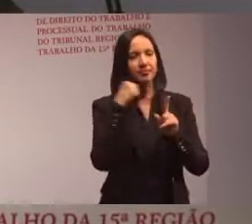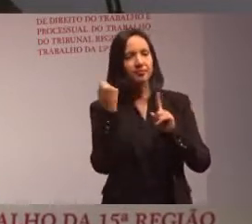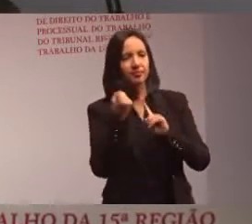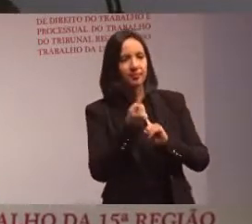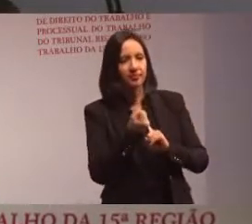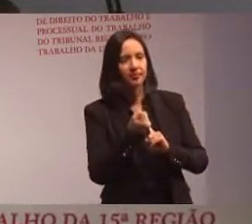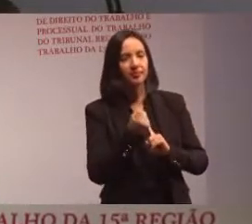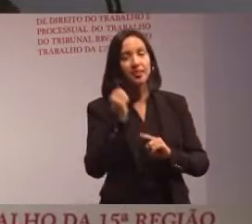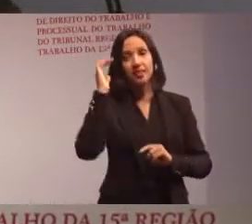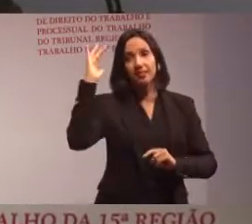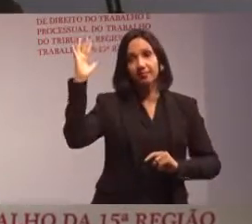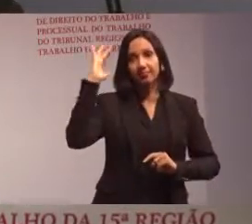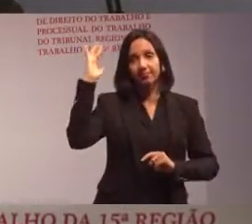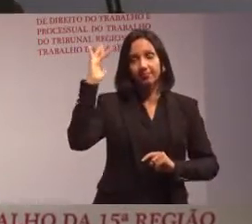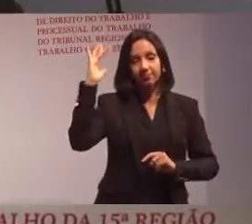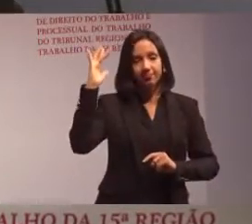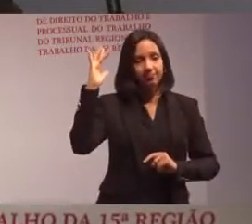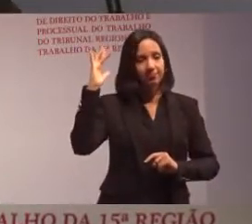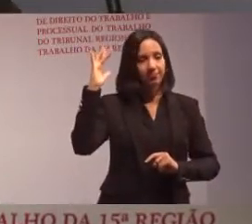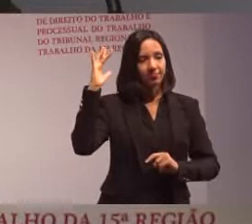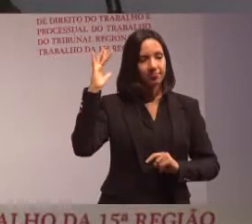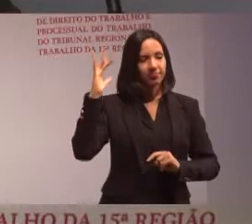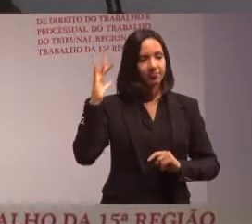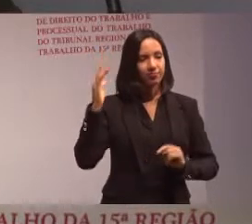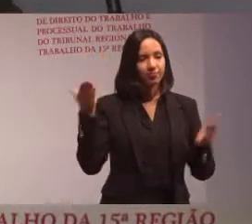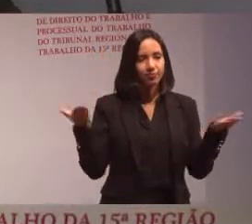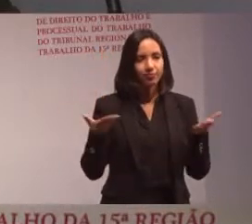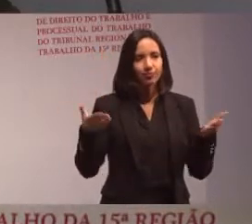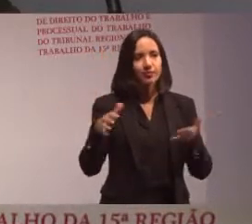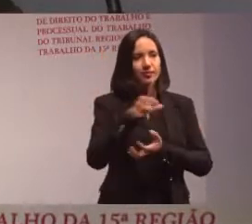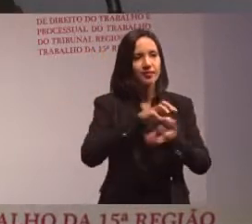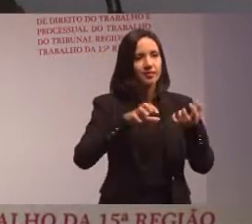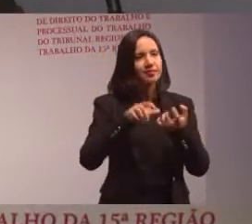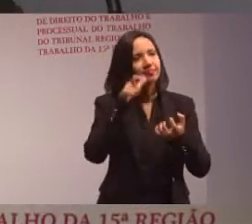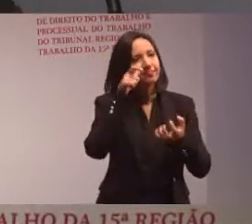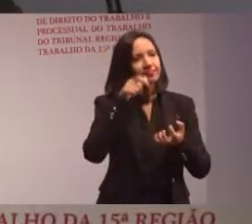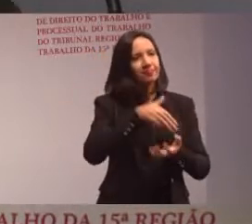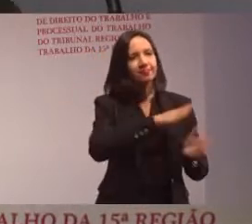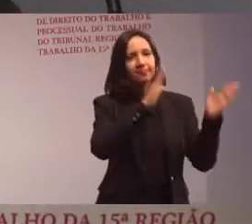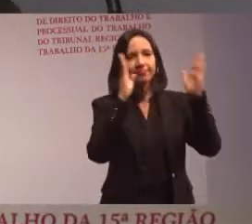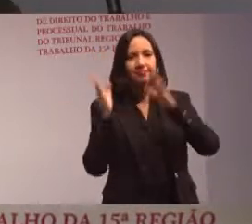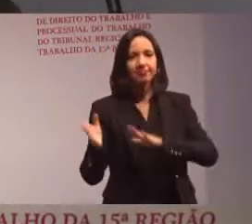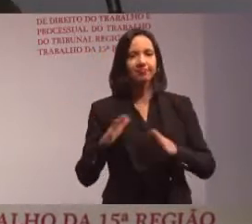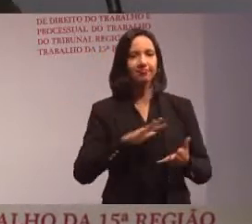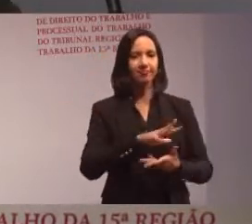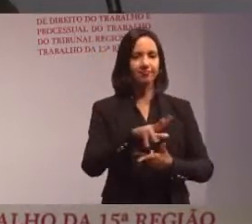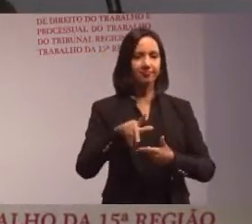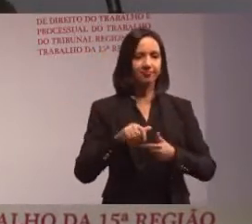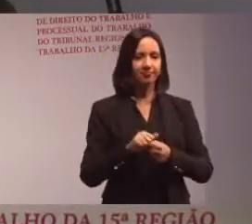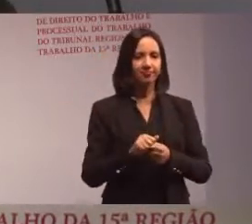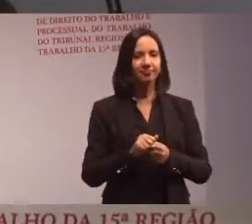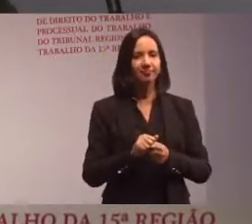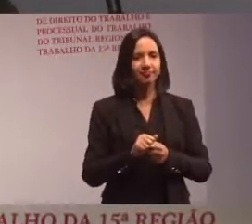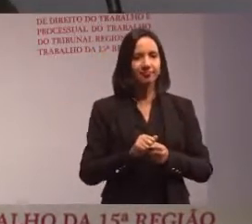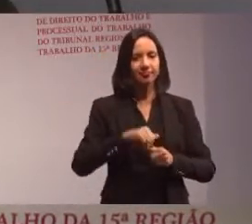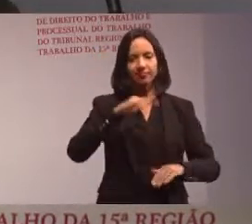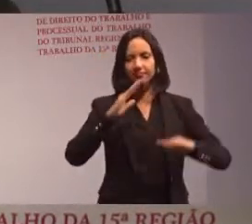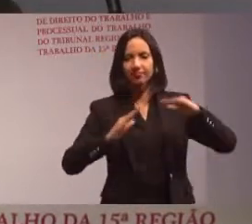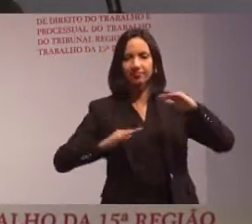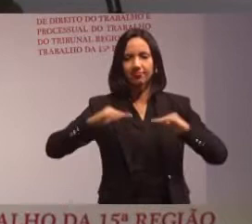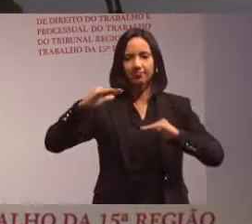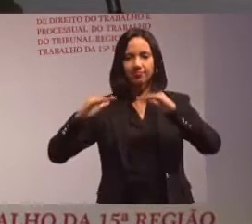de filosofia, que a grande crise que a gente está vendo no mundo, né, com ondas